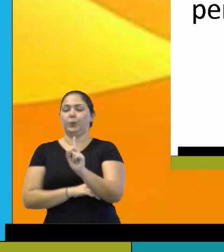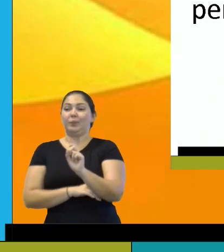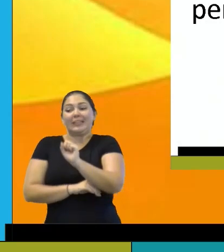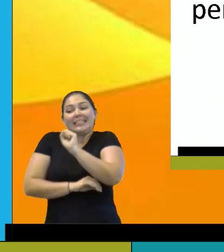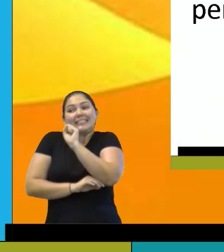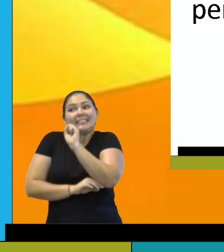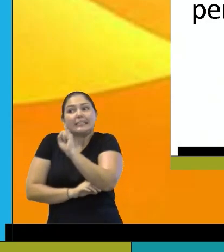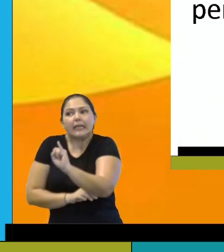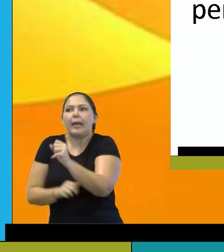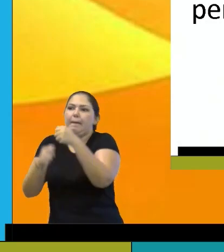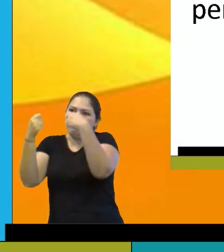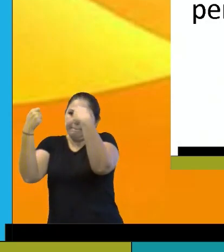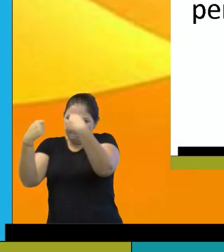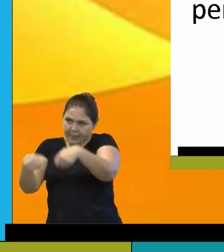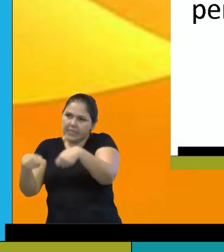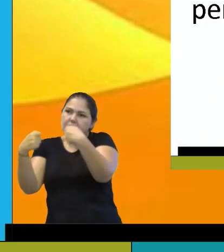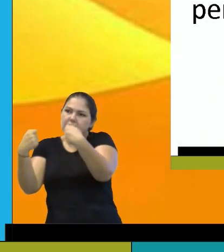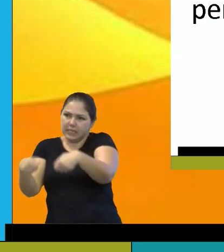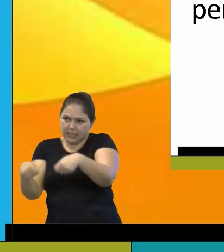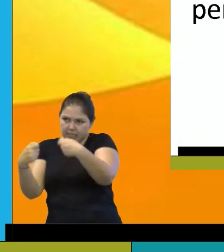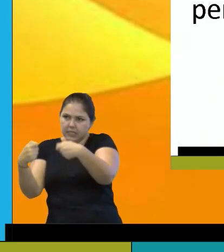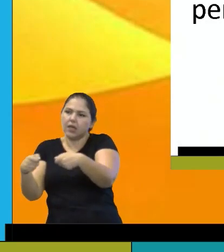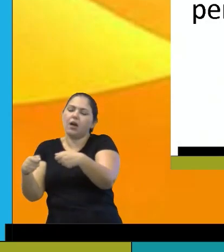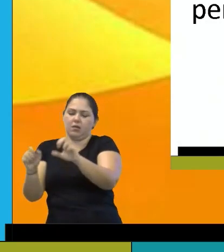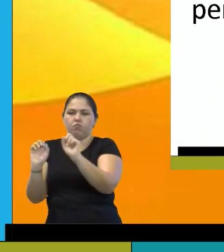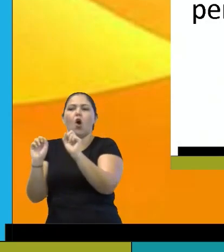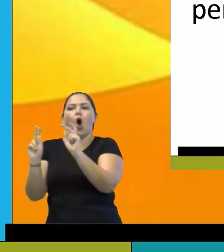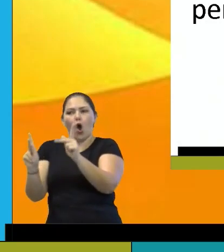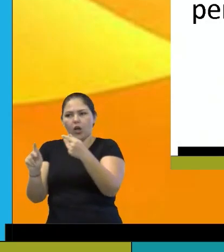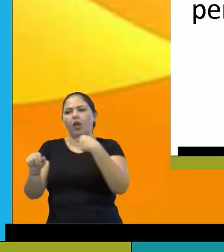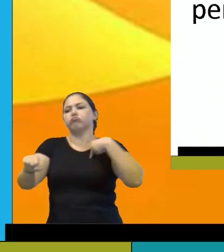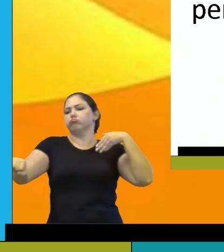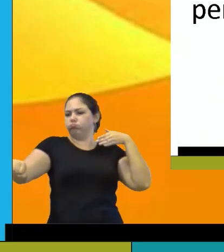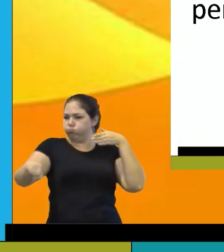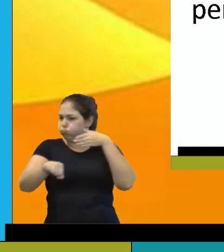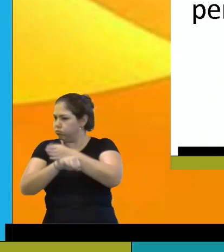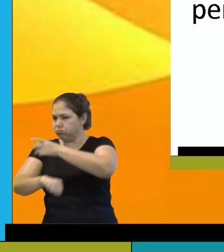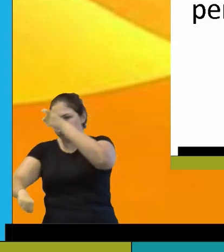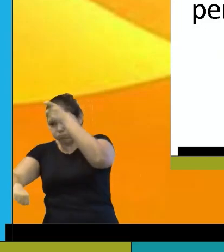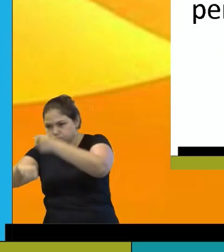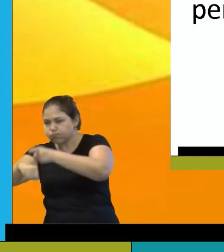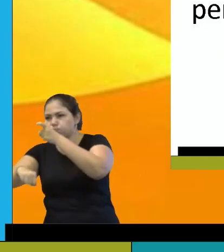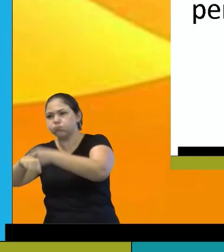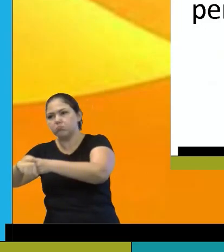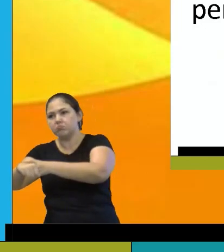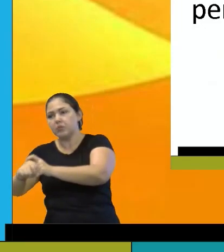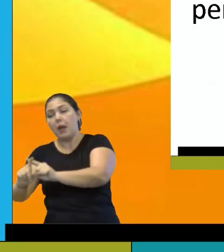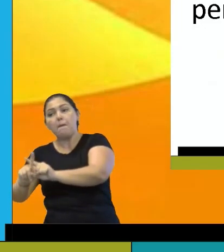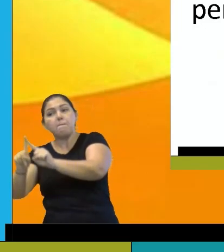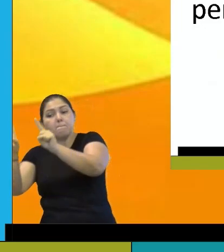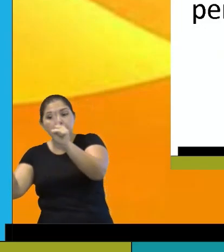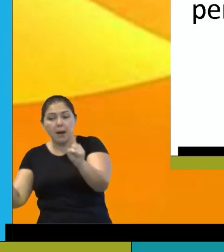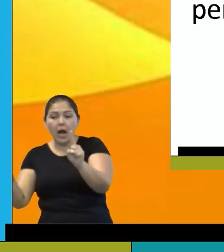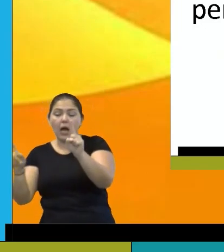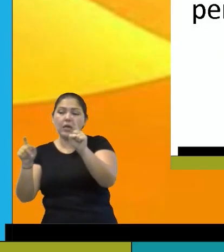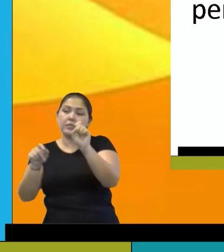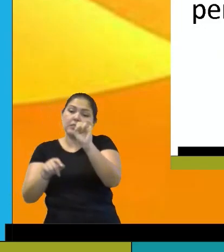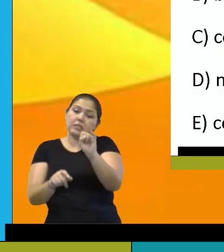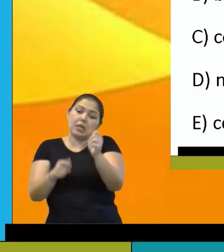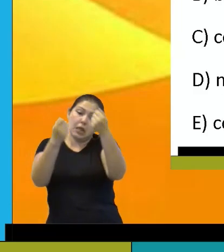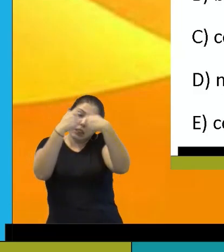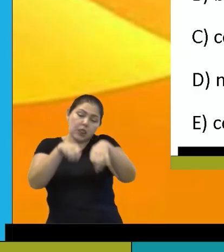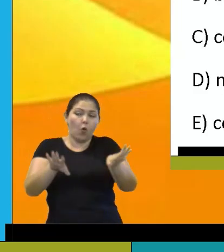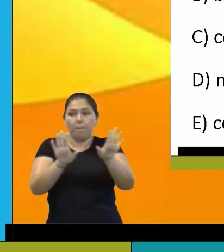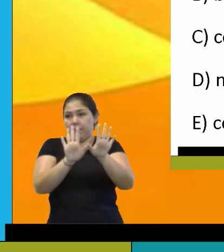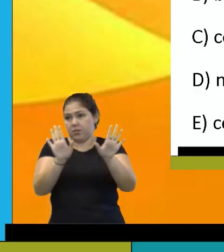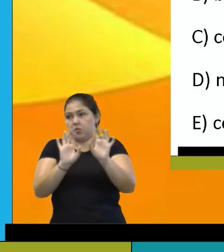o príncipe estará agindo de forma tirânica. Então, a conveniência entre o poder tirânico e a moral do